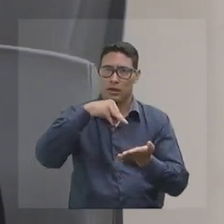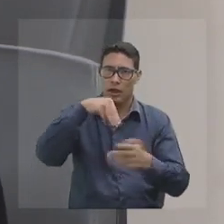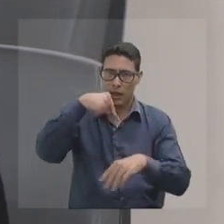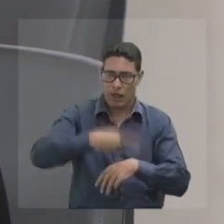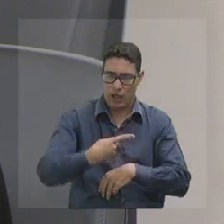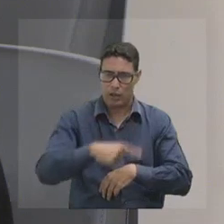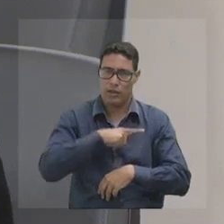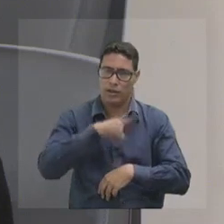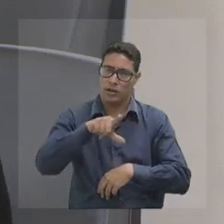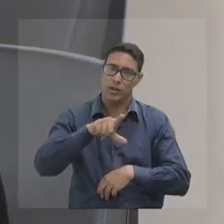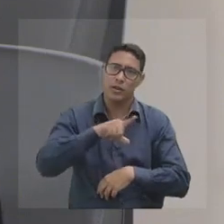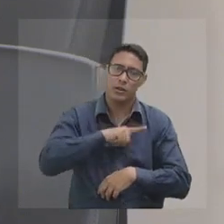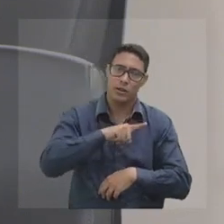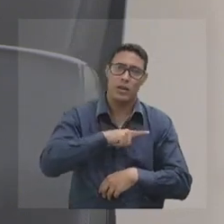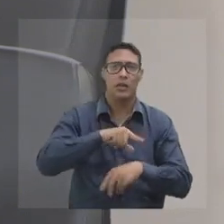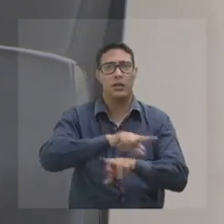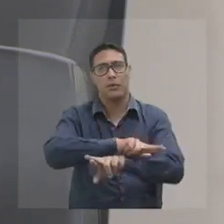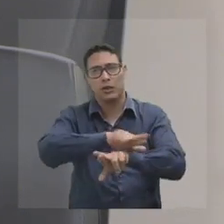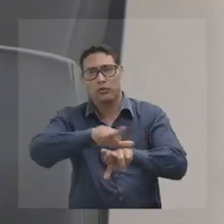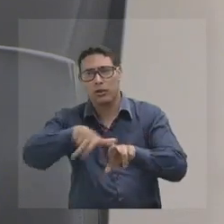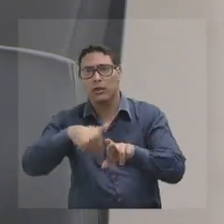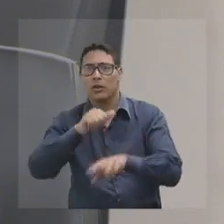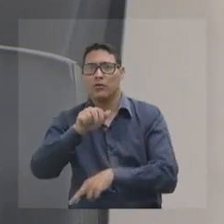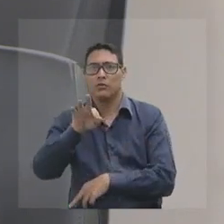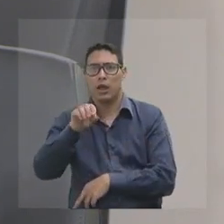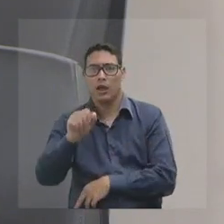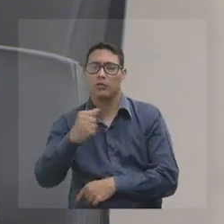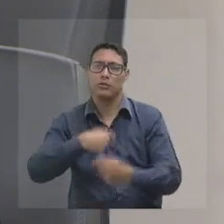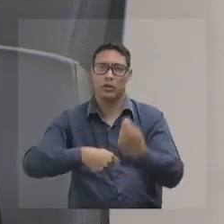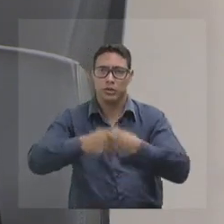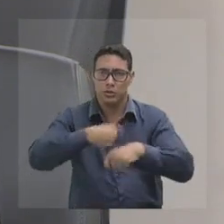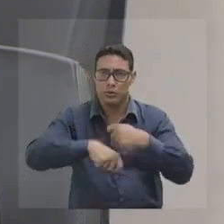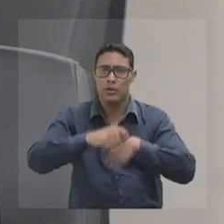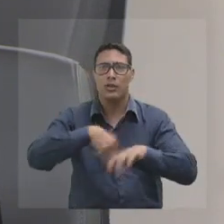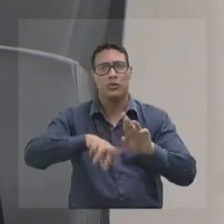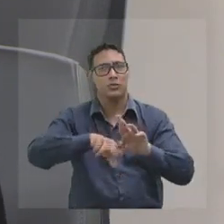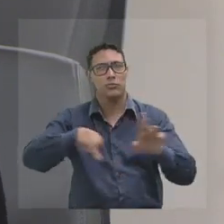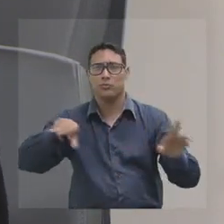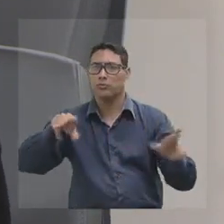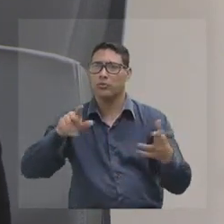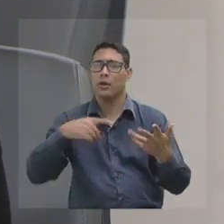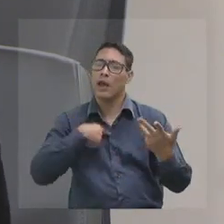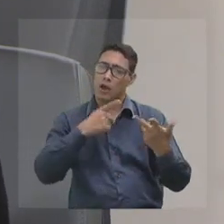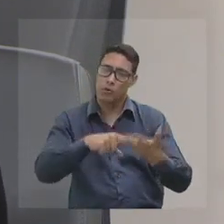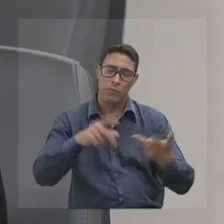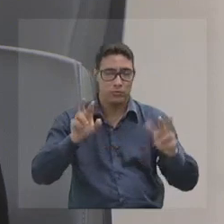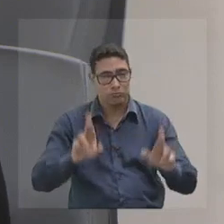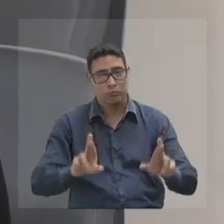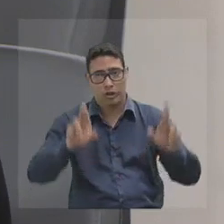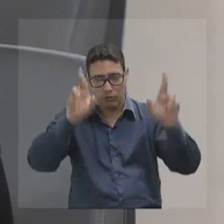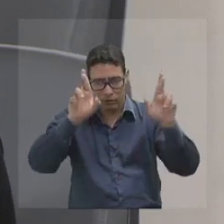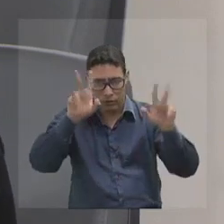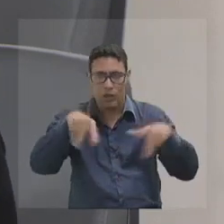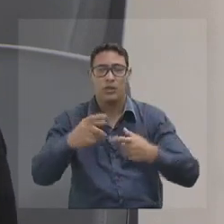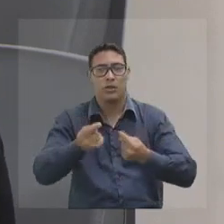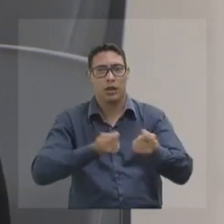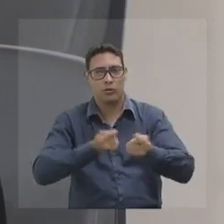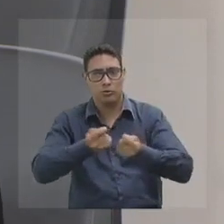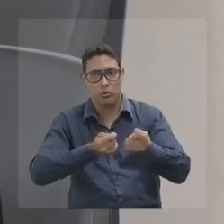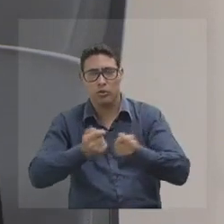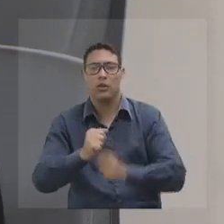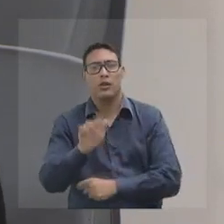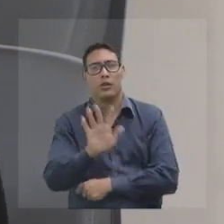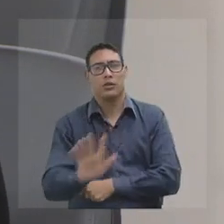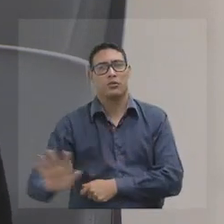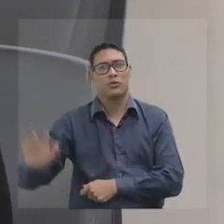a apuração de atos administrativos e não adequados Isso é uma responsabilidade da Controladoria Geral